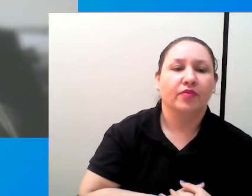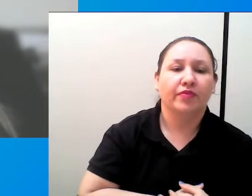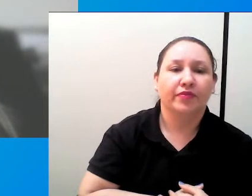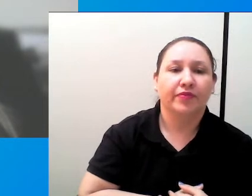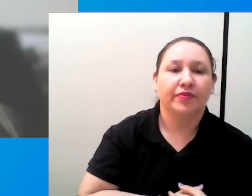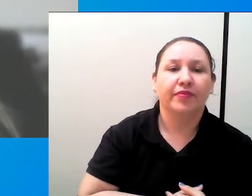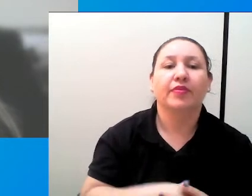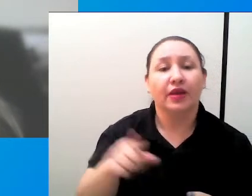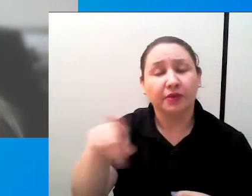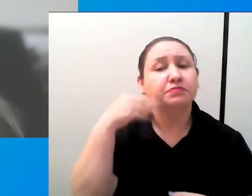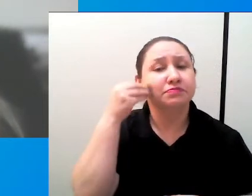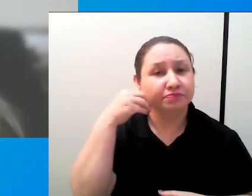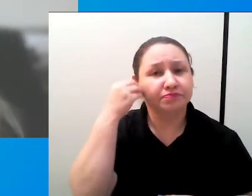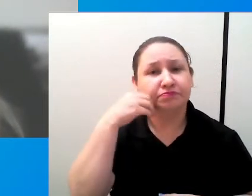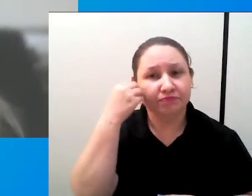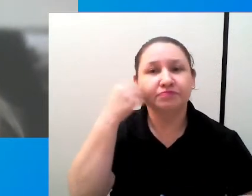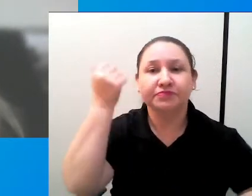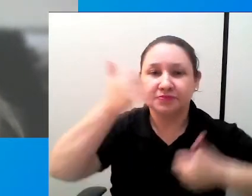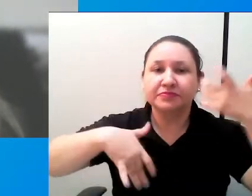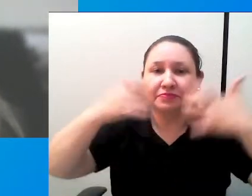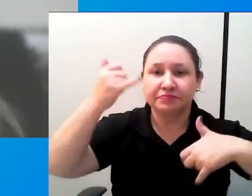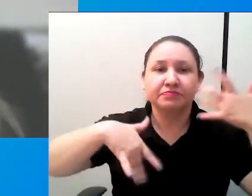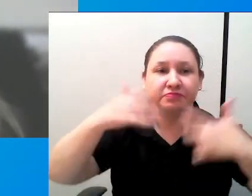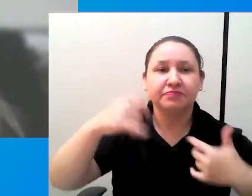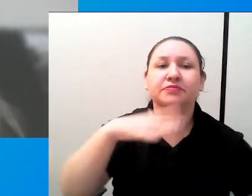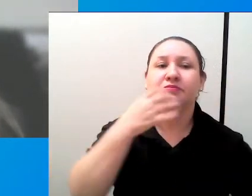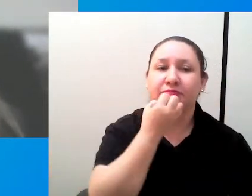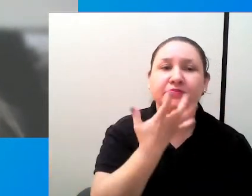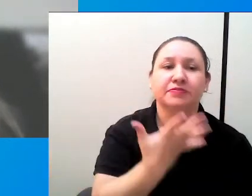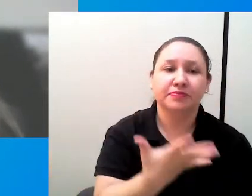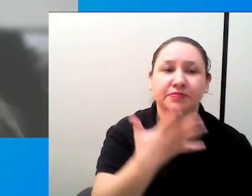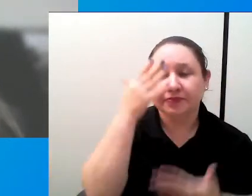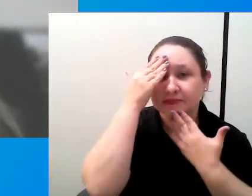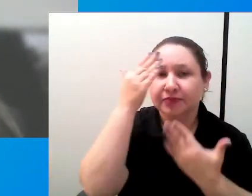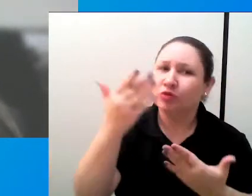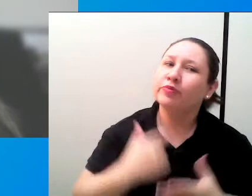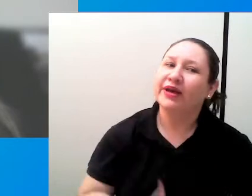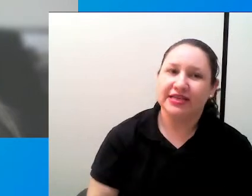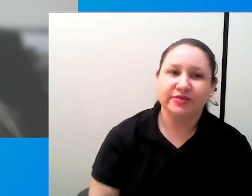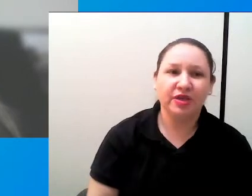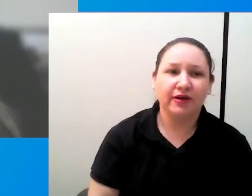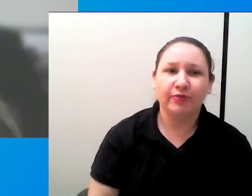de experiência do curso no qual o senhor coordena. Muito obrigada.